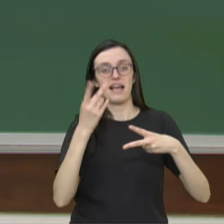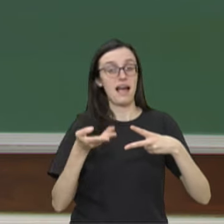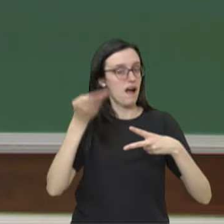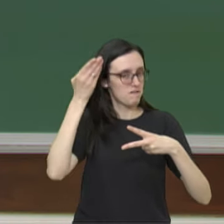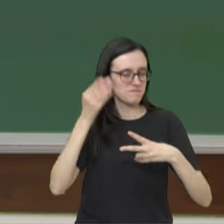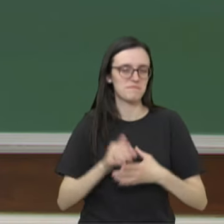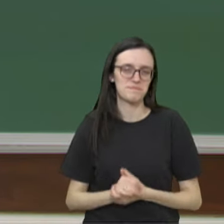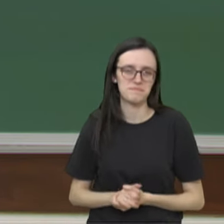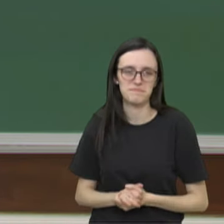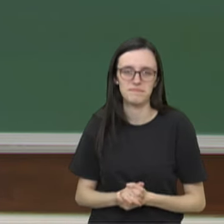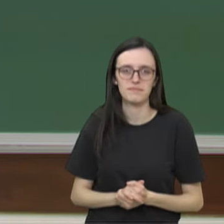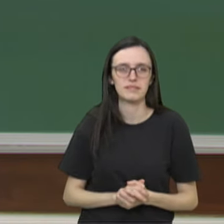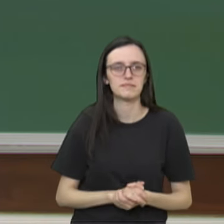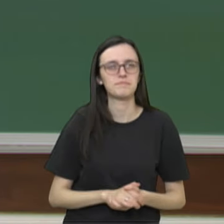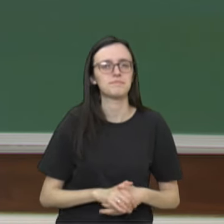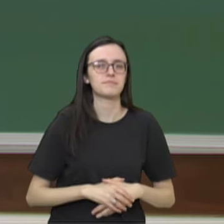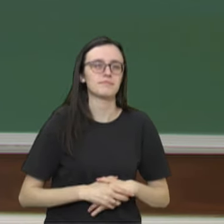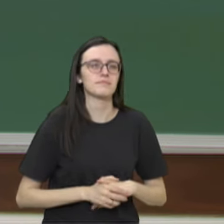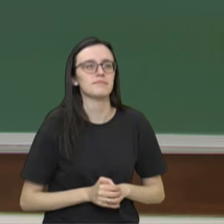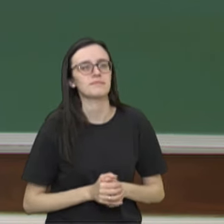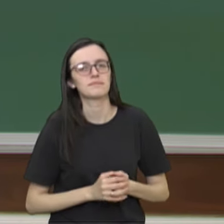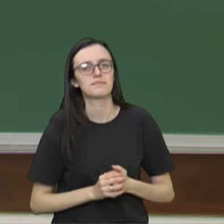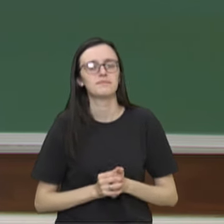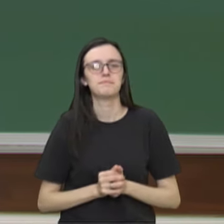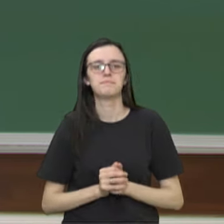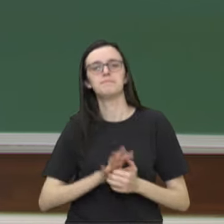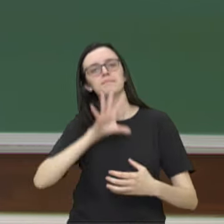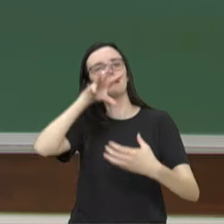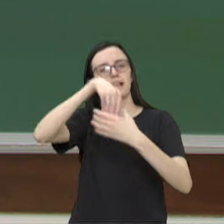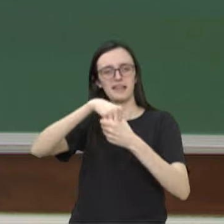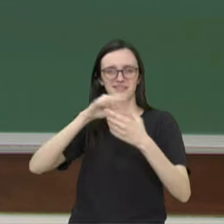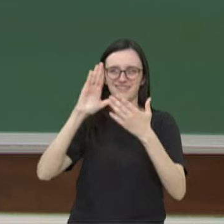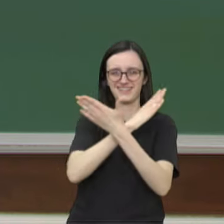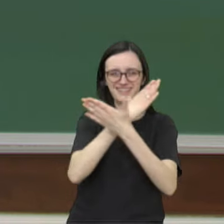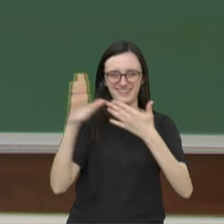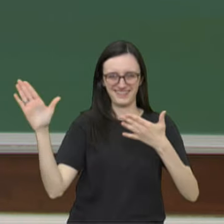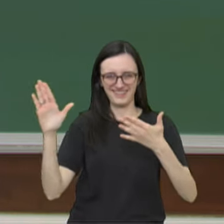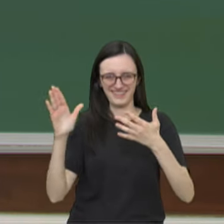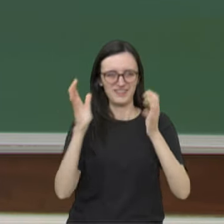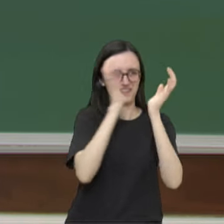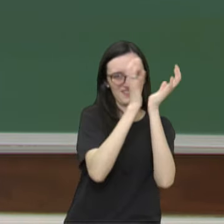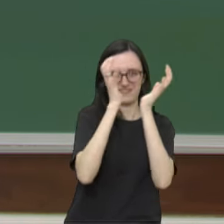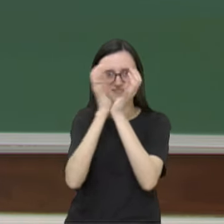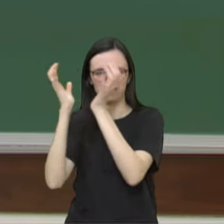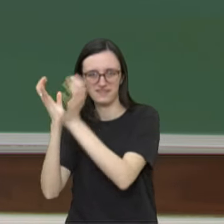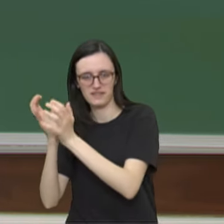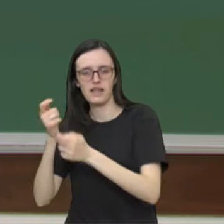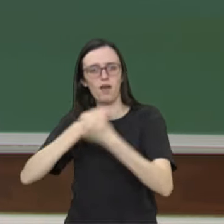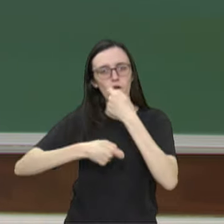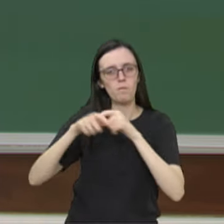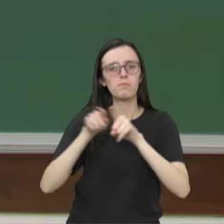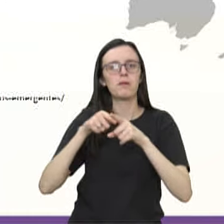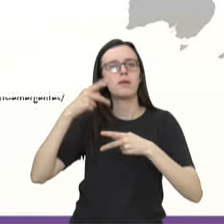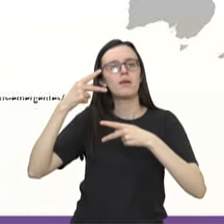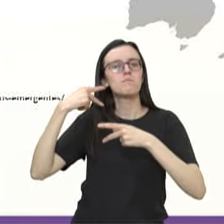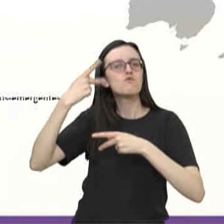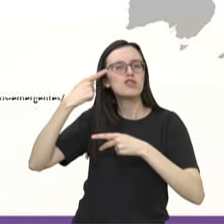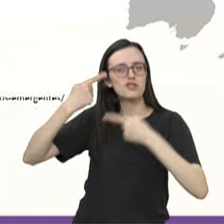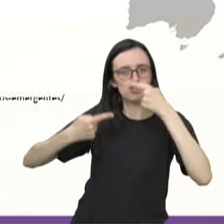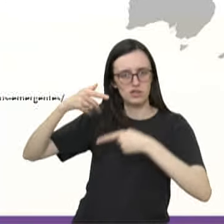ok? Vamos lá. Dentro dessa classificação econômica e também política, nós temos